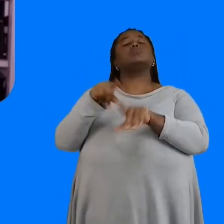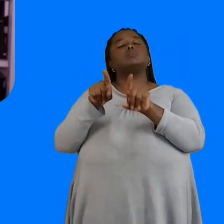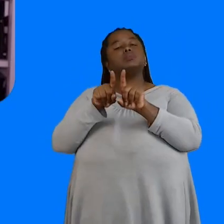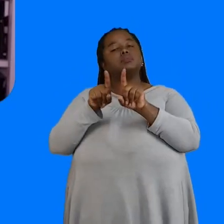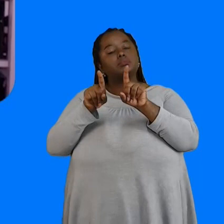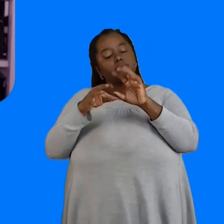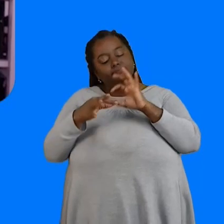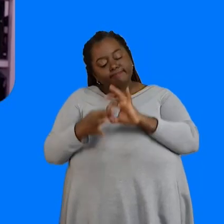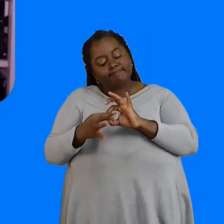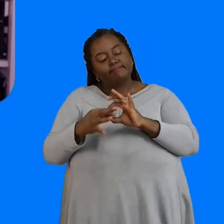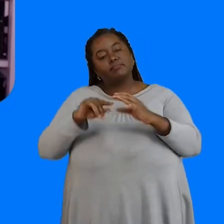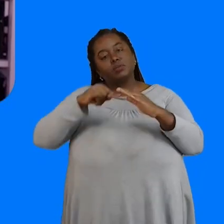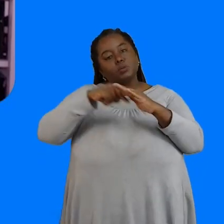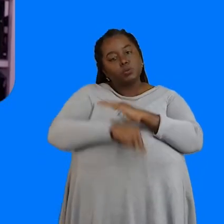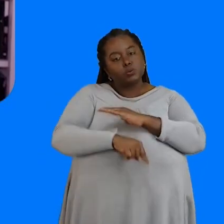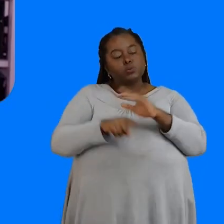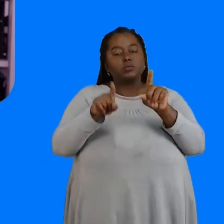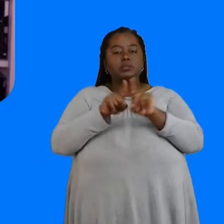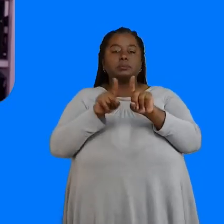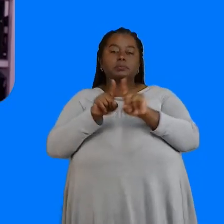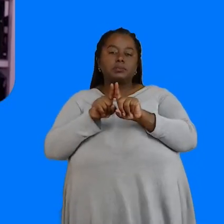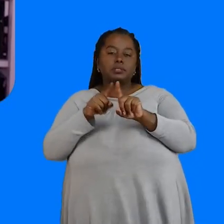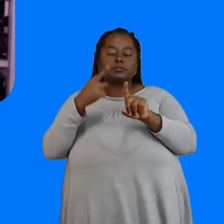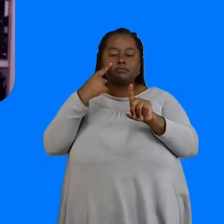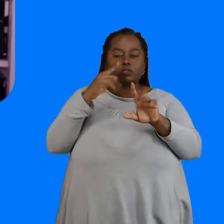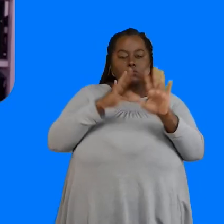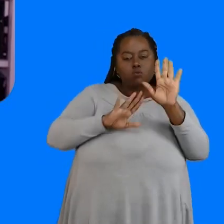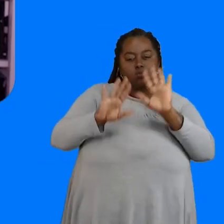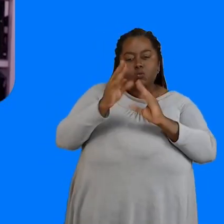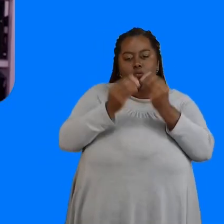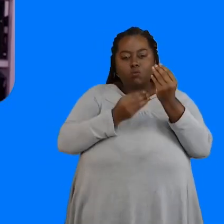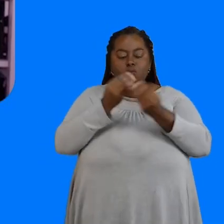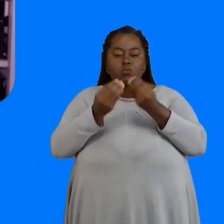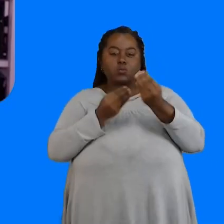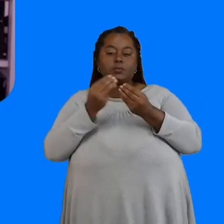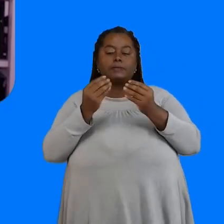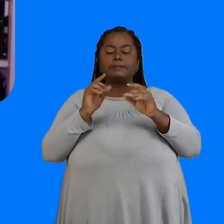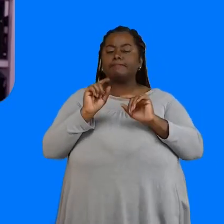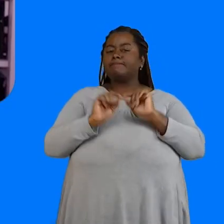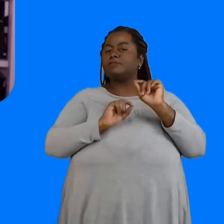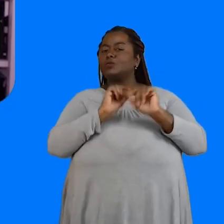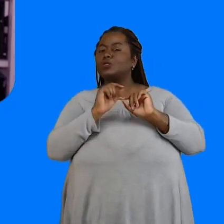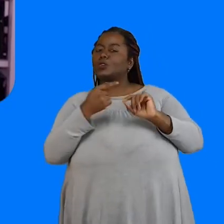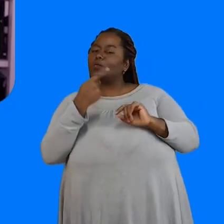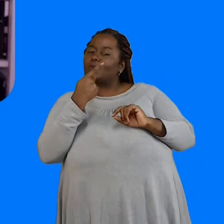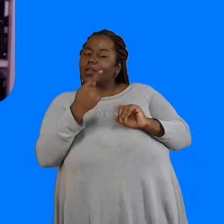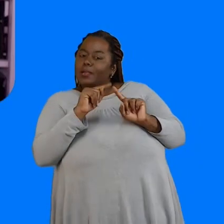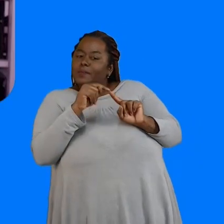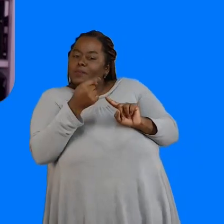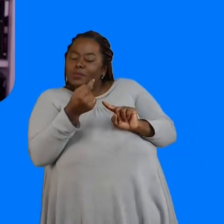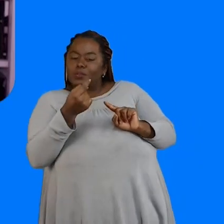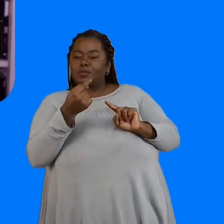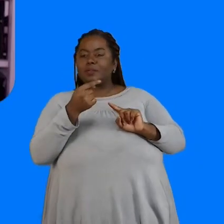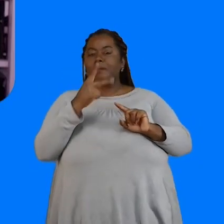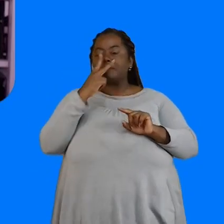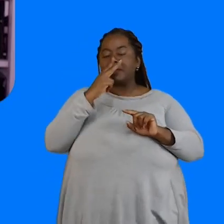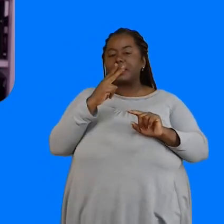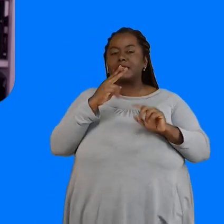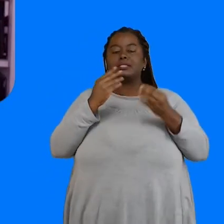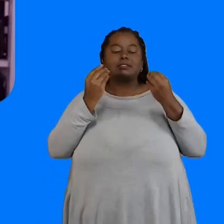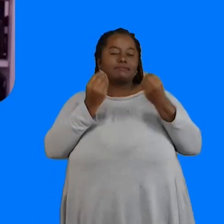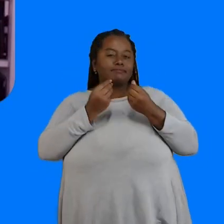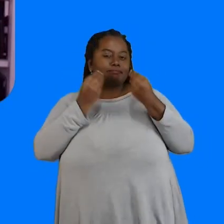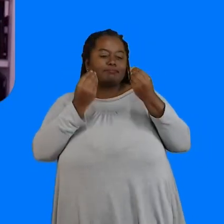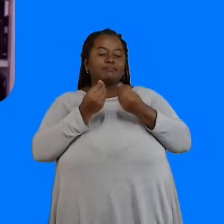essa dimensão do mistério, de quase que não saber o que é que eu vou dizer a seguir, mas que a palavra me chega no momento, quando eu estou